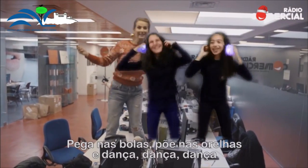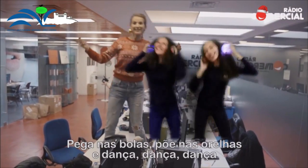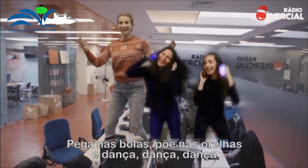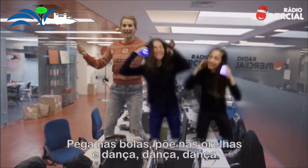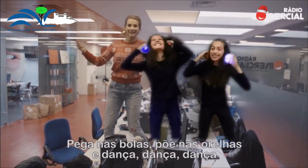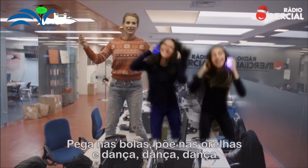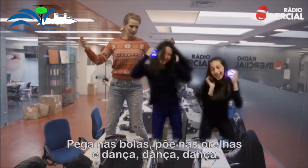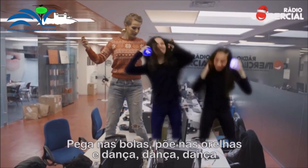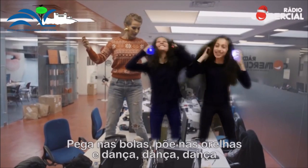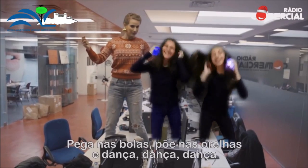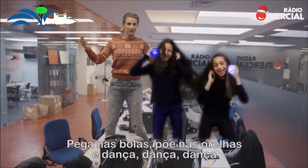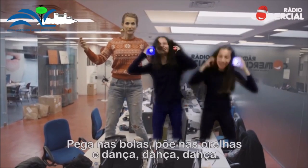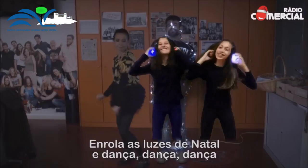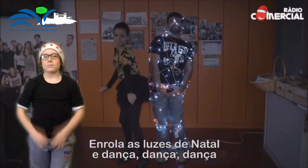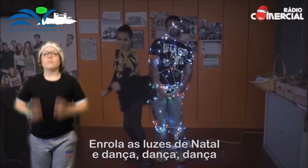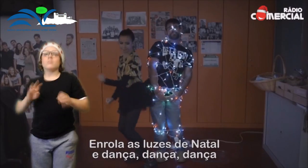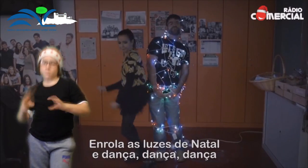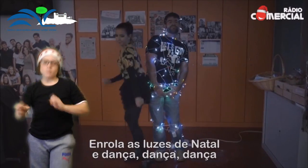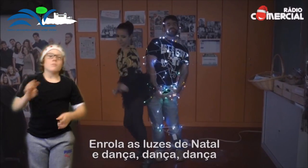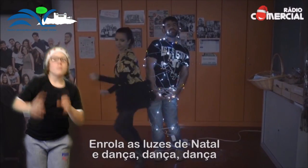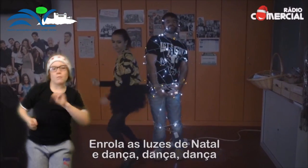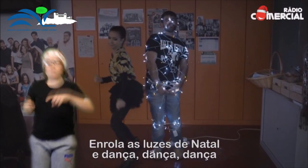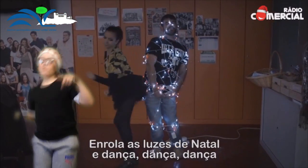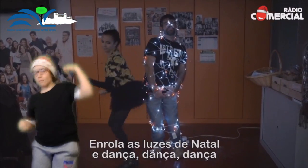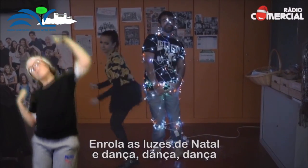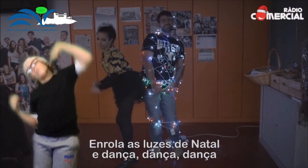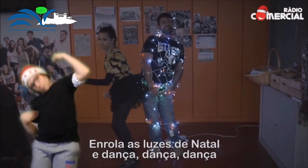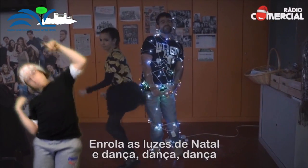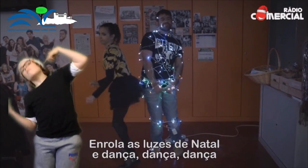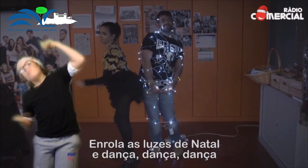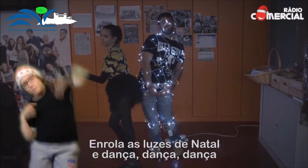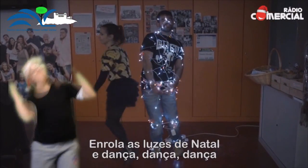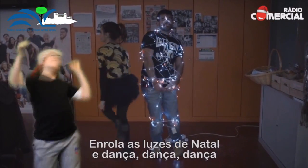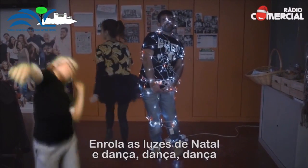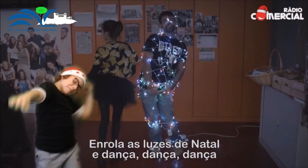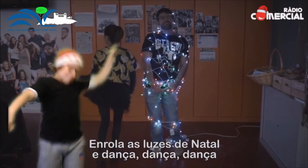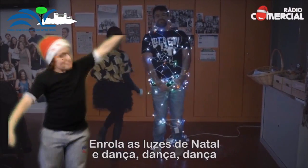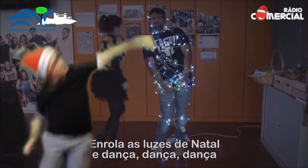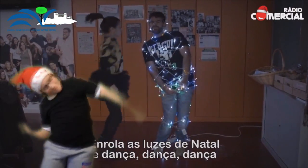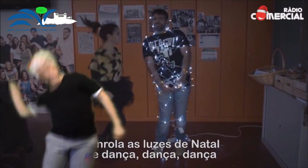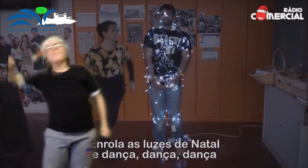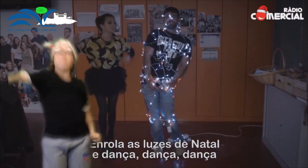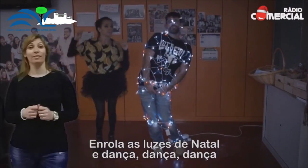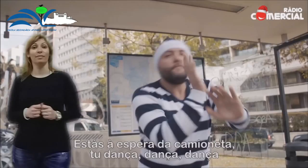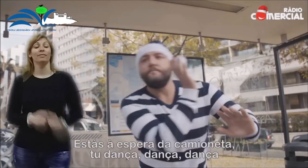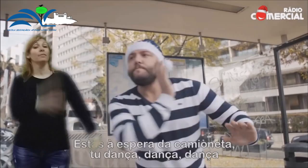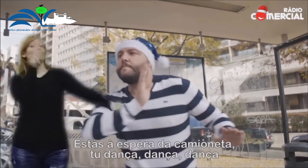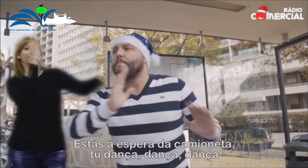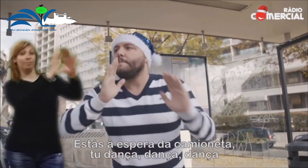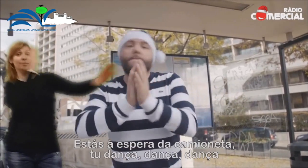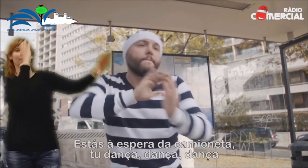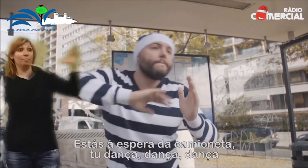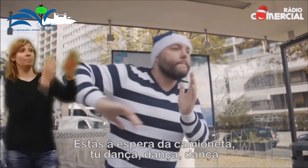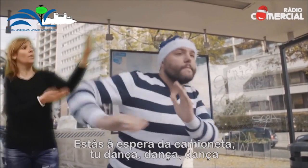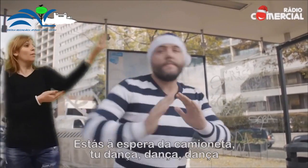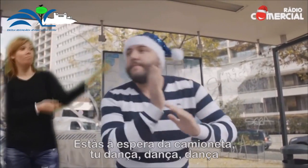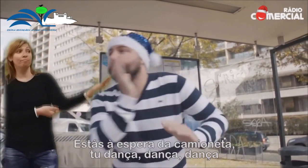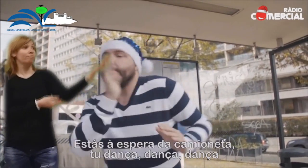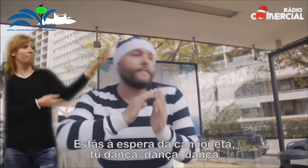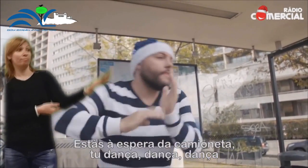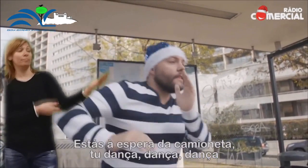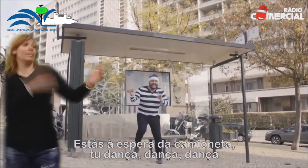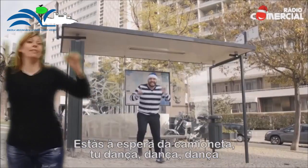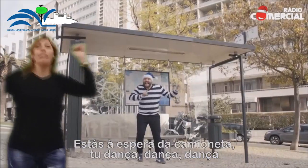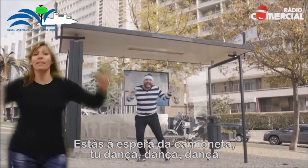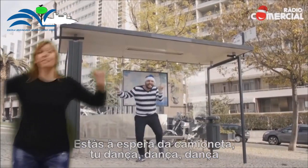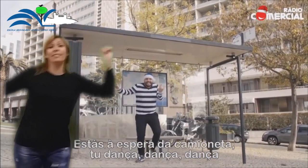E dança, dança, dança. Enrola as luzes de Natal e dança, dança, dança. Se estás à espera da